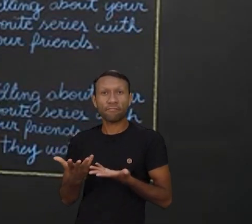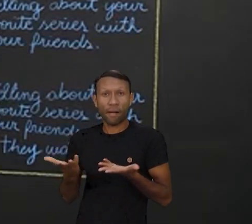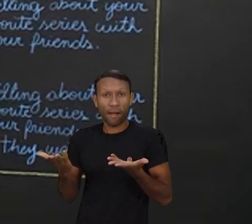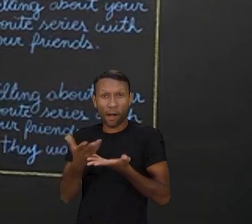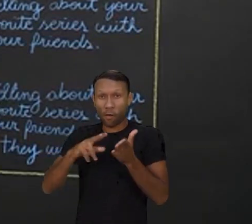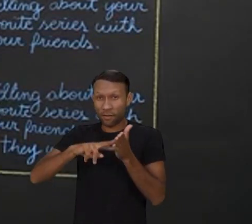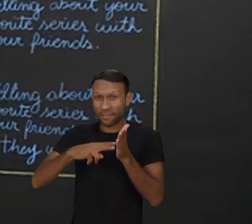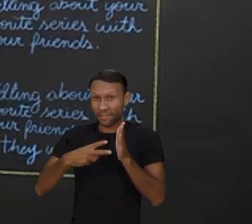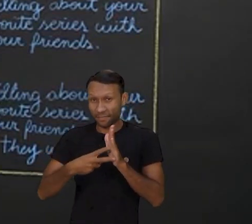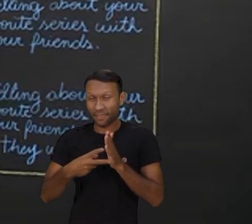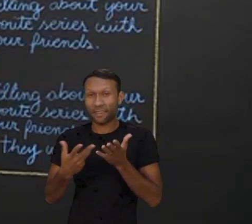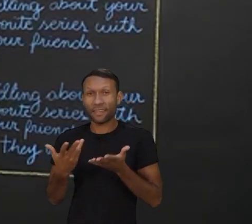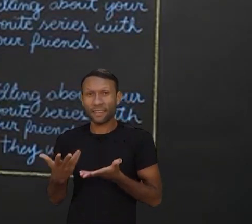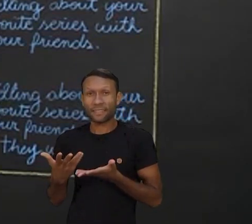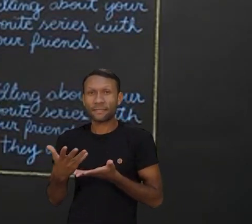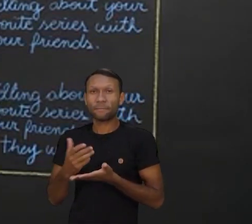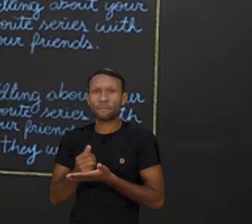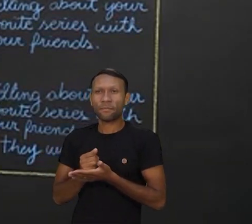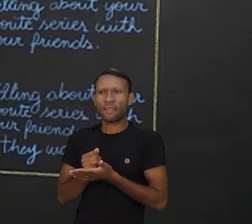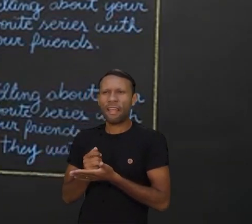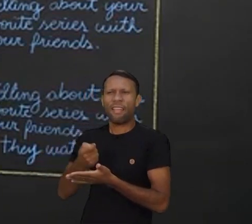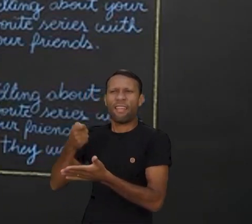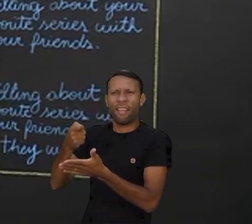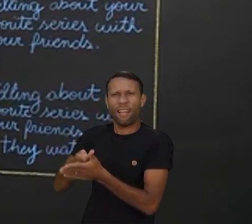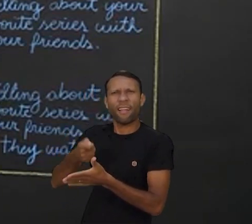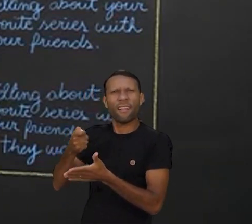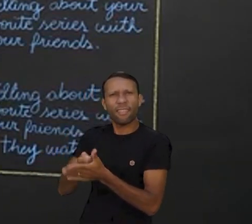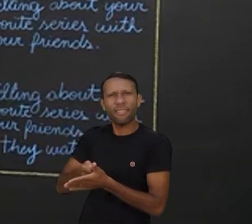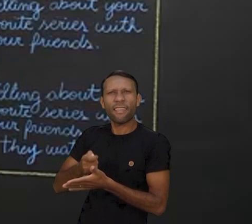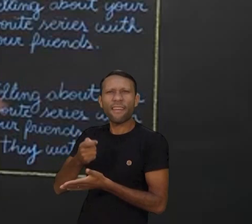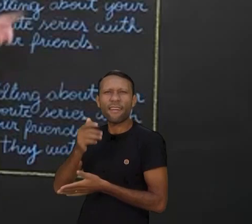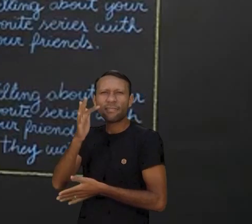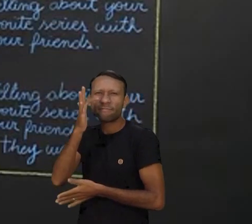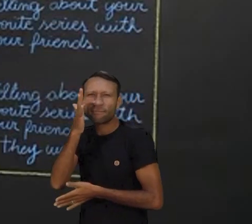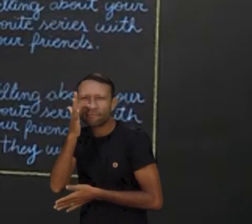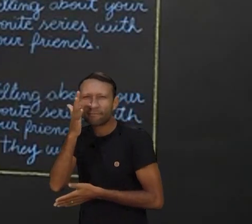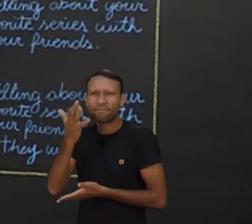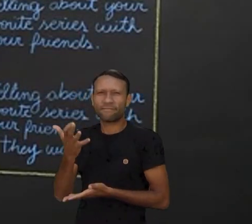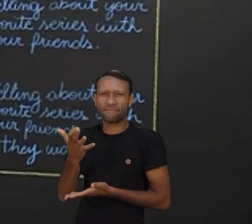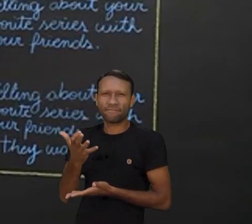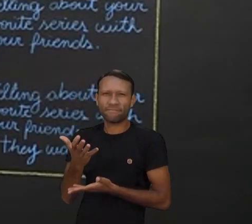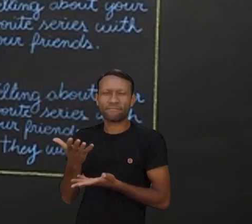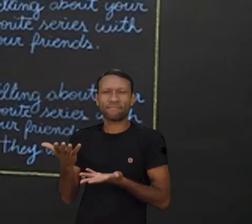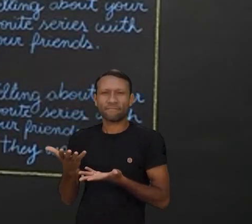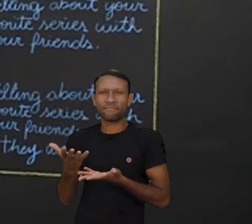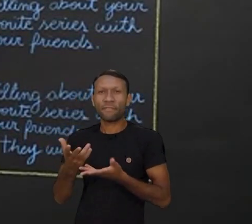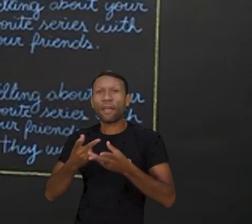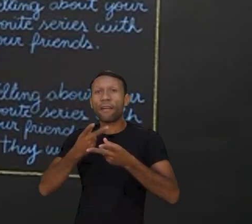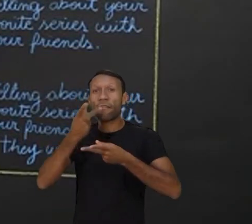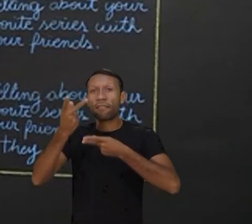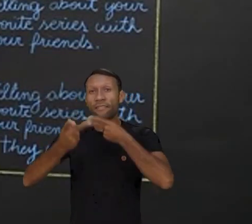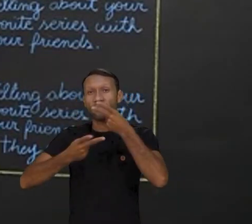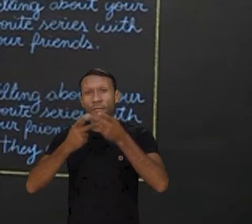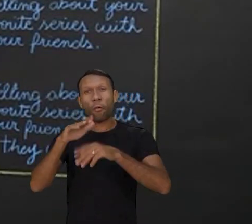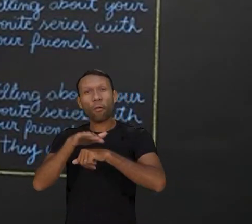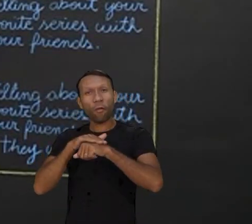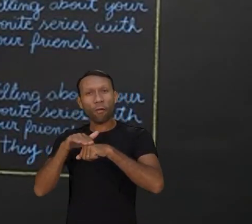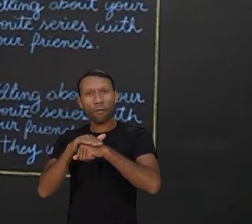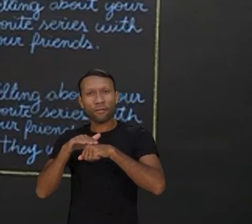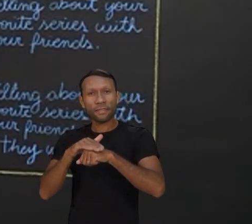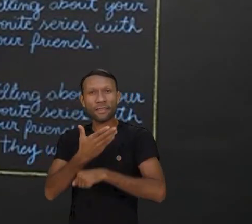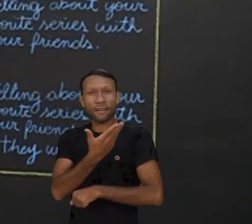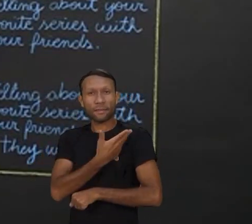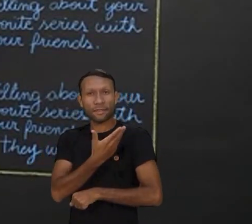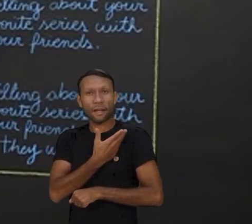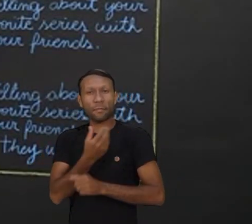they watch it. Até eles assistirem. Então vamos lá, ó. Falar com os amigos sobre sua série